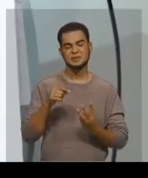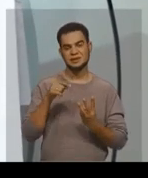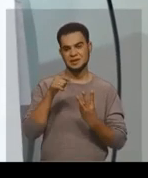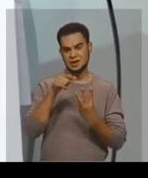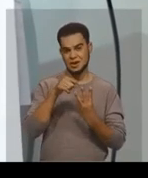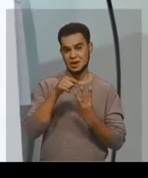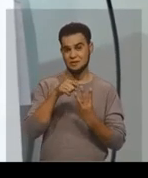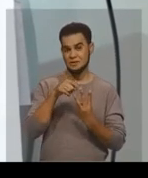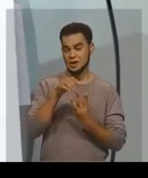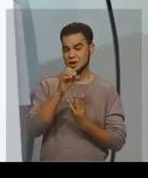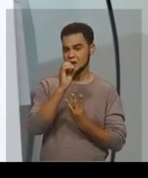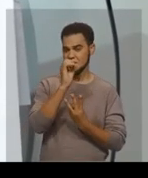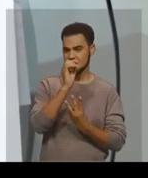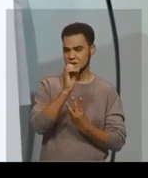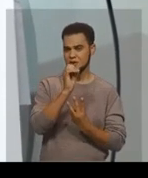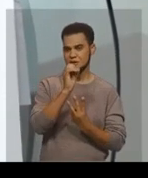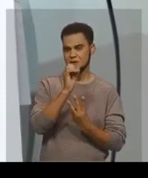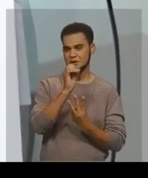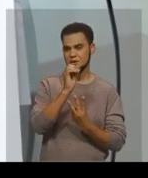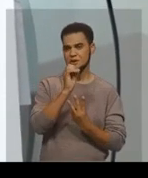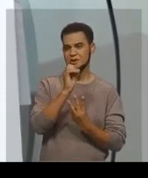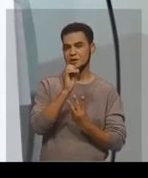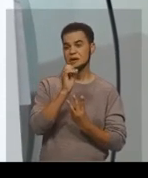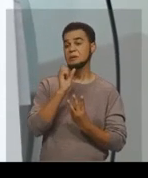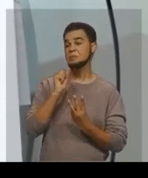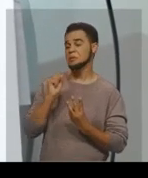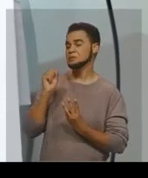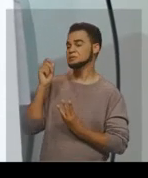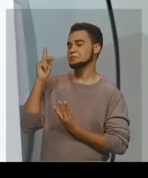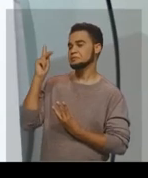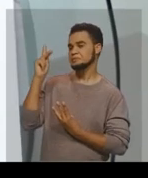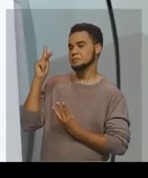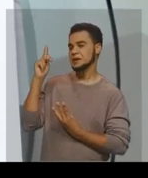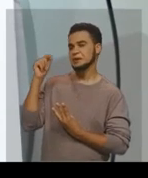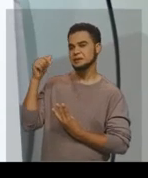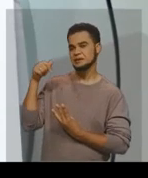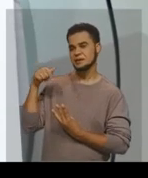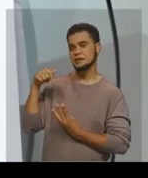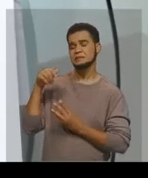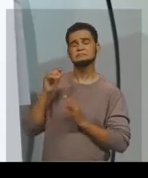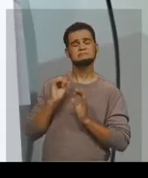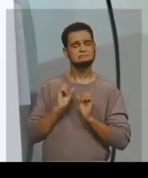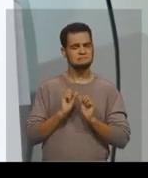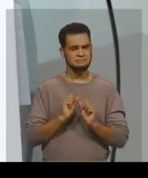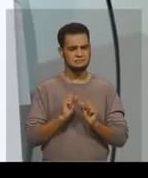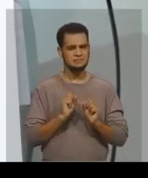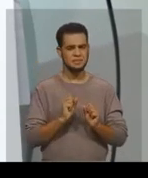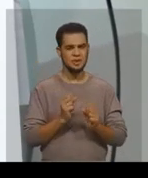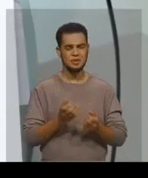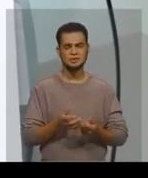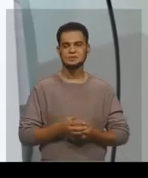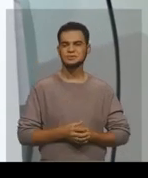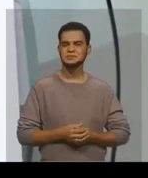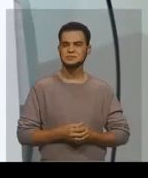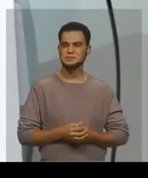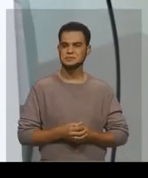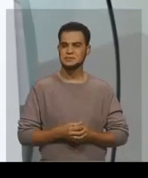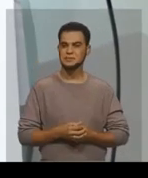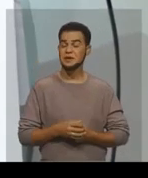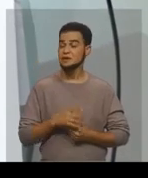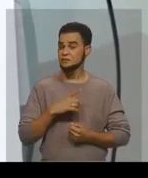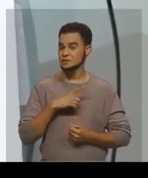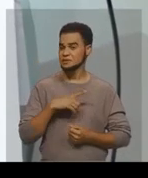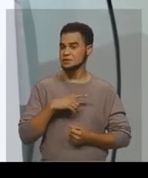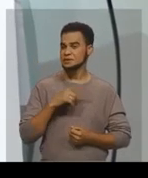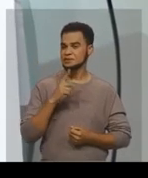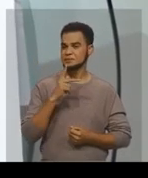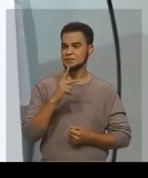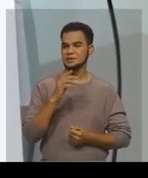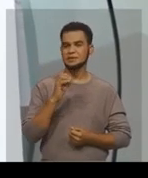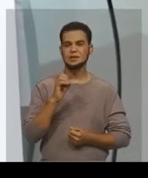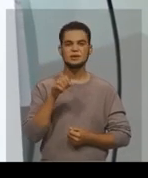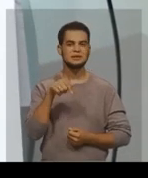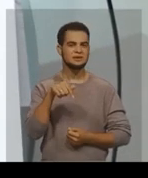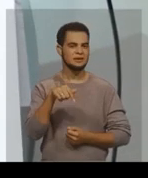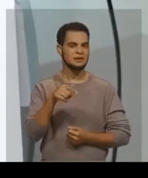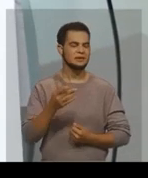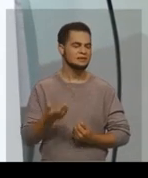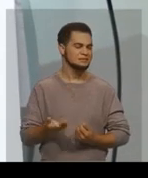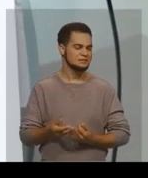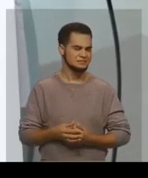Então, você pode colocar de qualquer jeito aqui. Aí, eu vou ter o ângulo POQ.